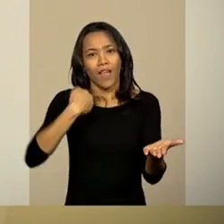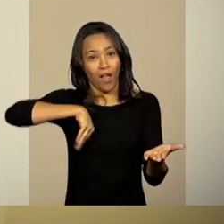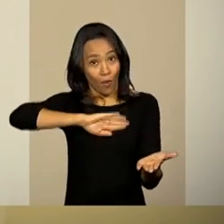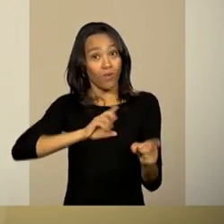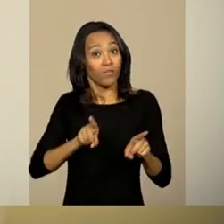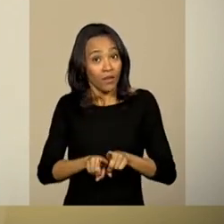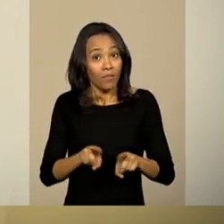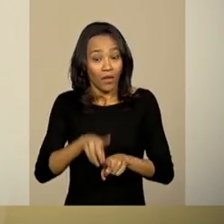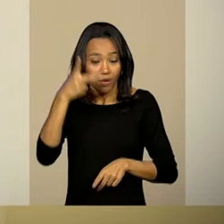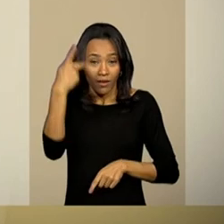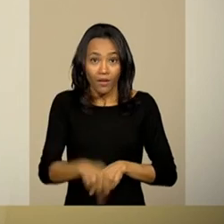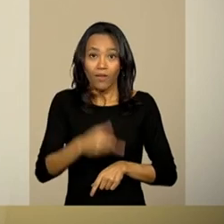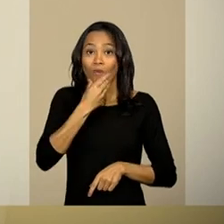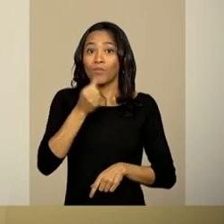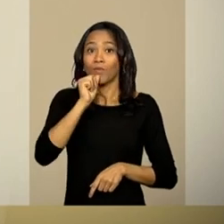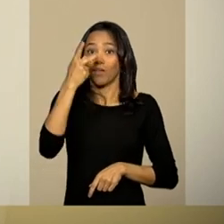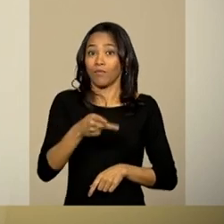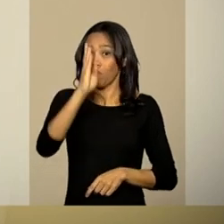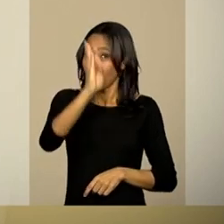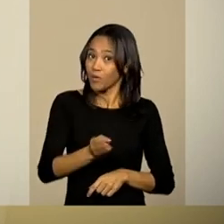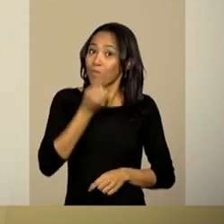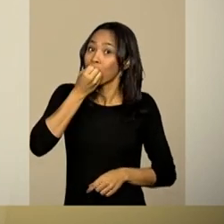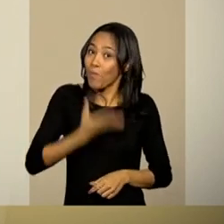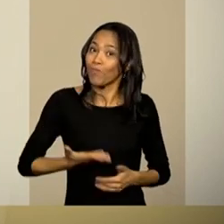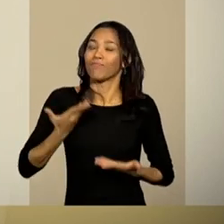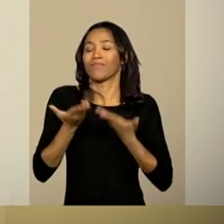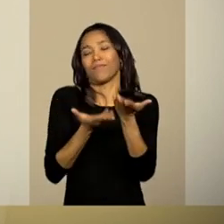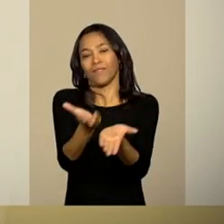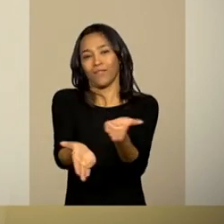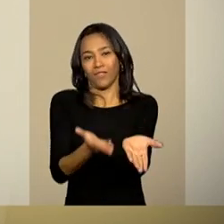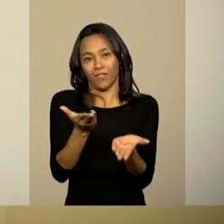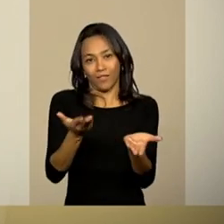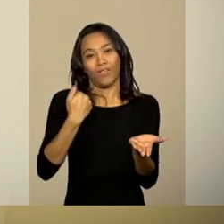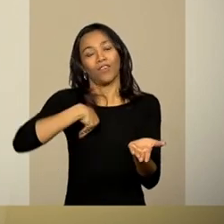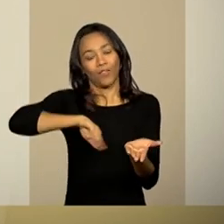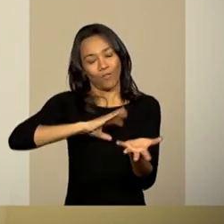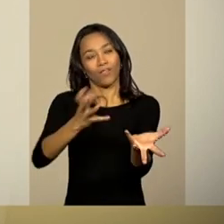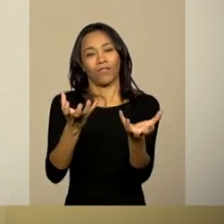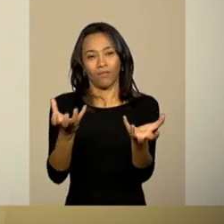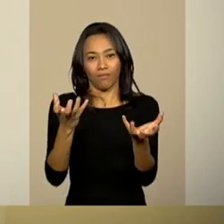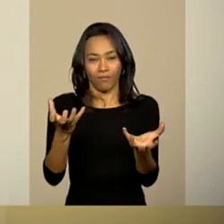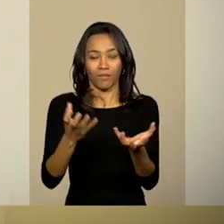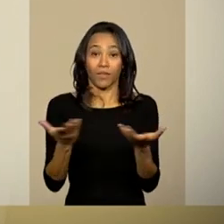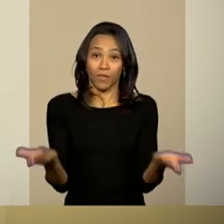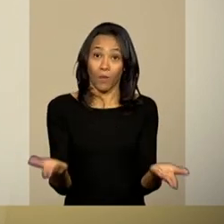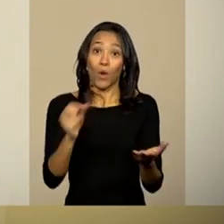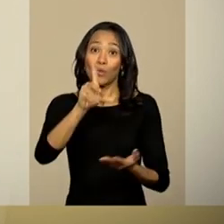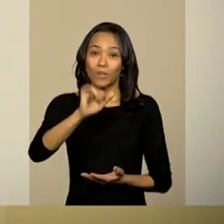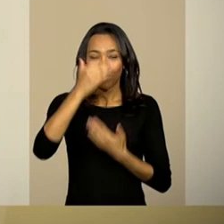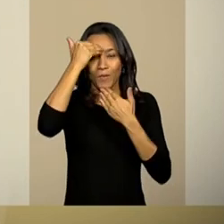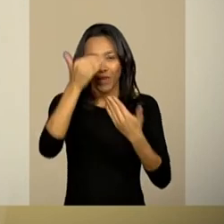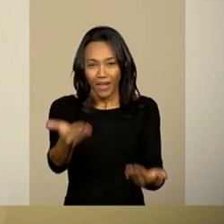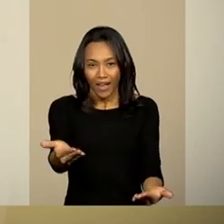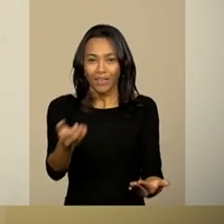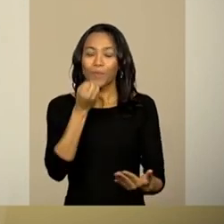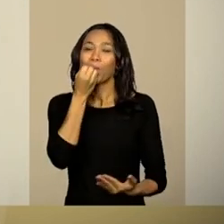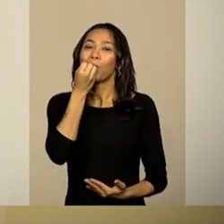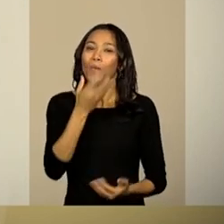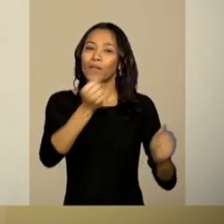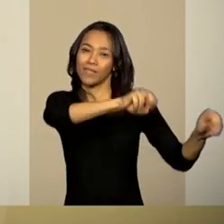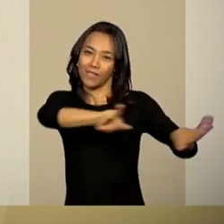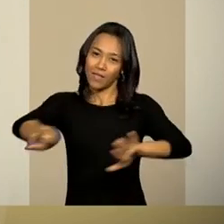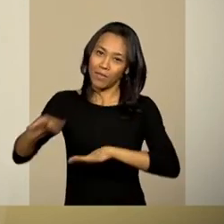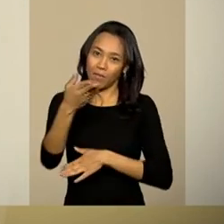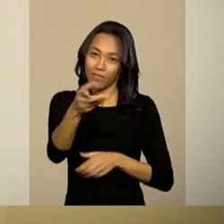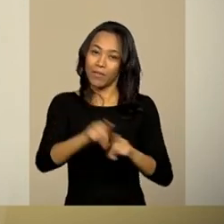mesmos, brasileiras e brasileiros, bons serviços, como merecemos e queremos. Luciano, muito obrigada. Uma boa semana